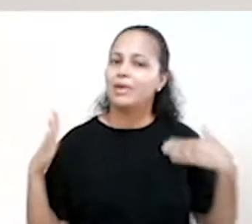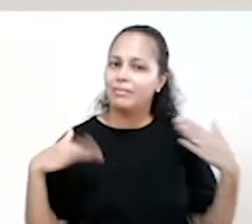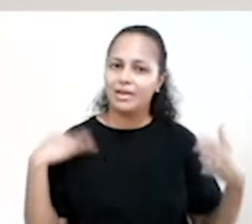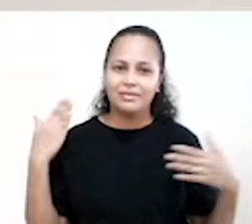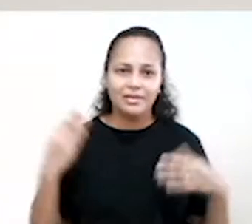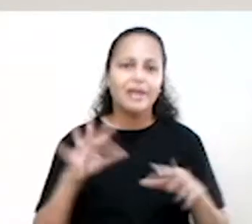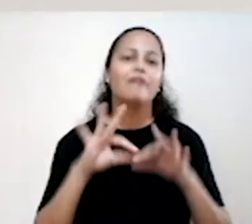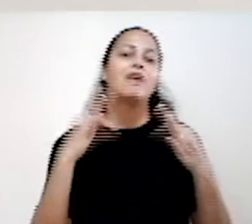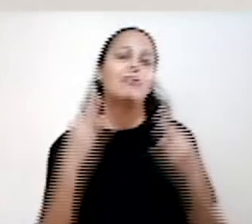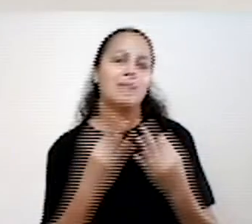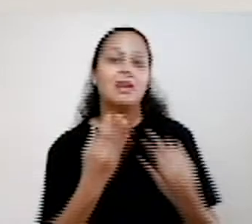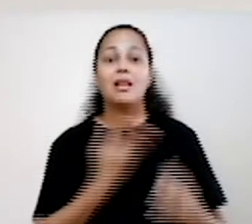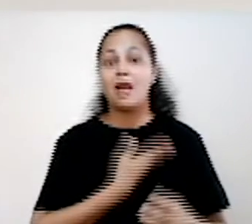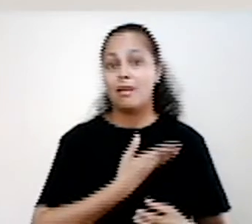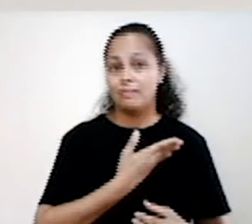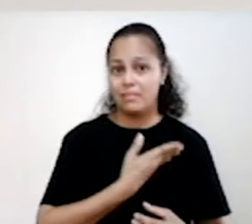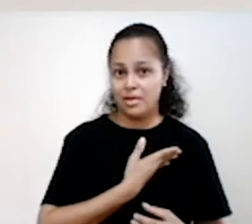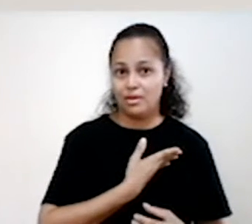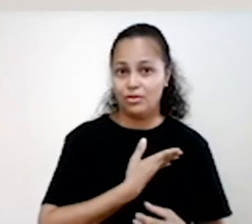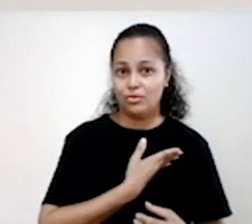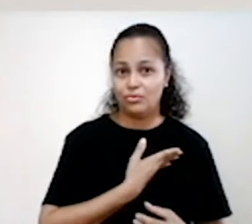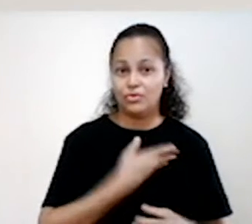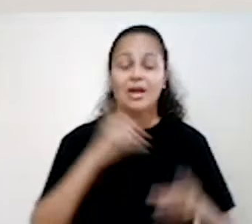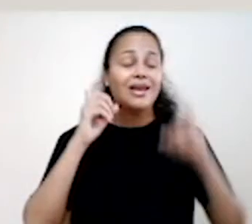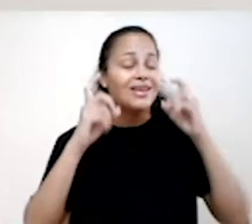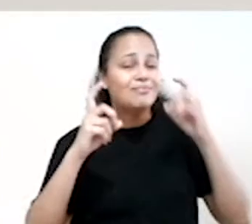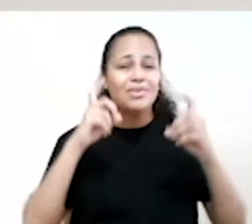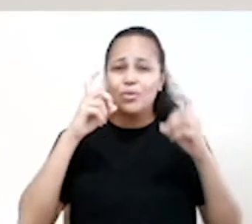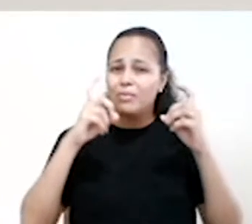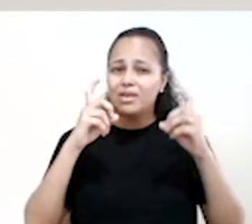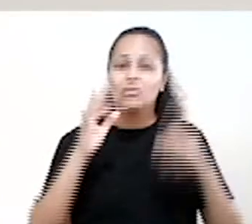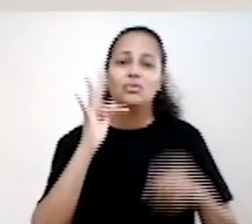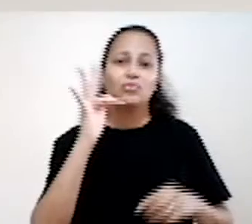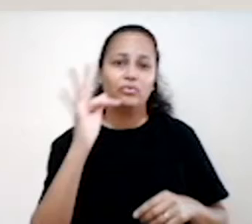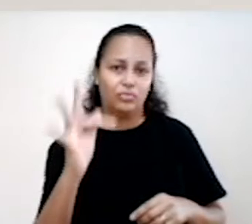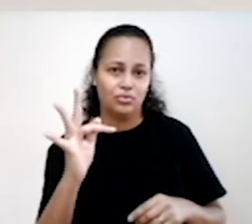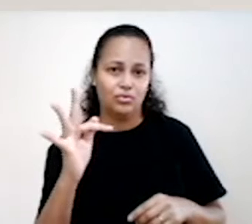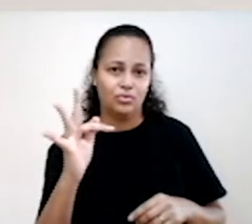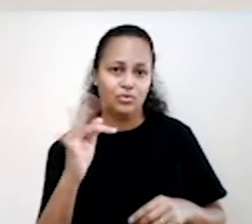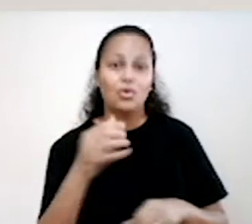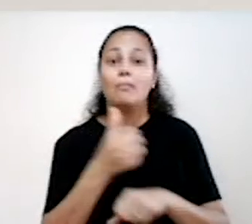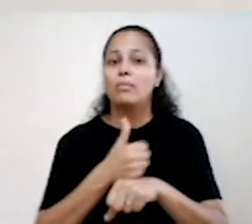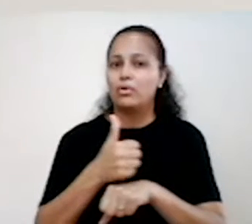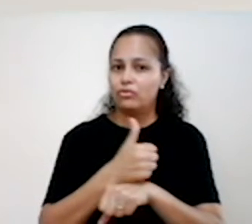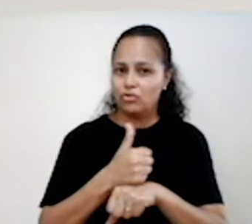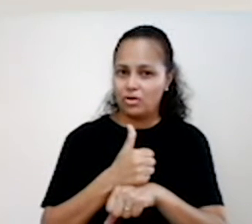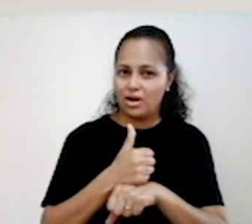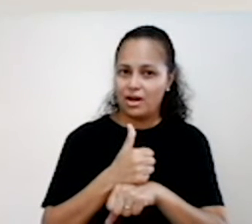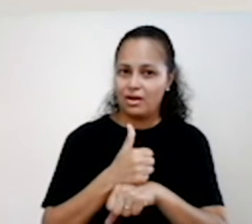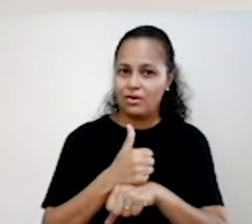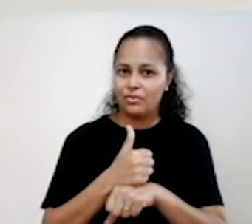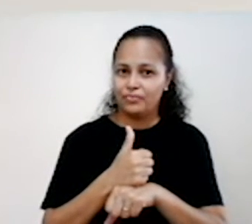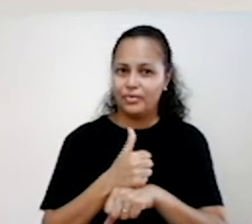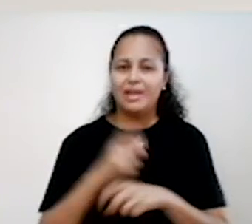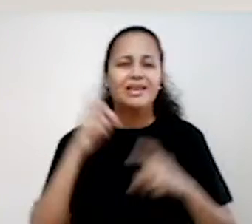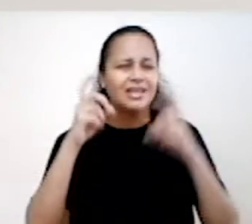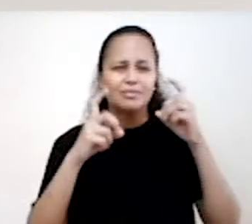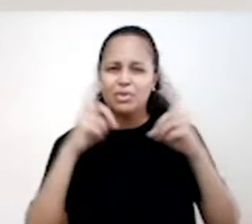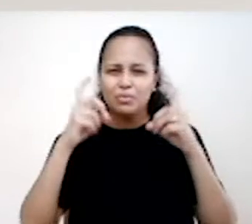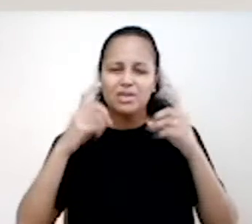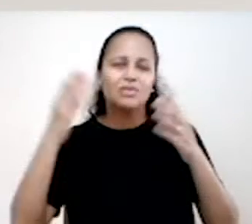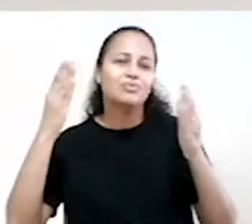família, amigos e necessidades pessoais, além de preocupações com o futuro profissional e as preocupações referentes